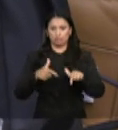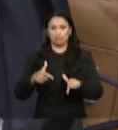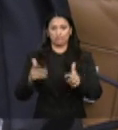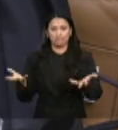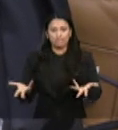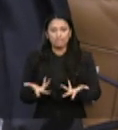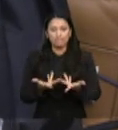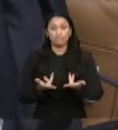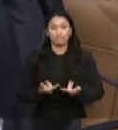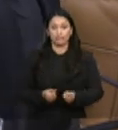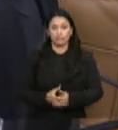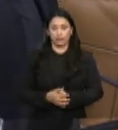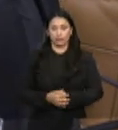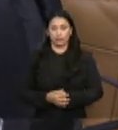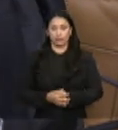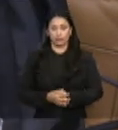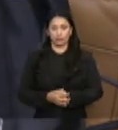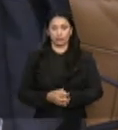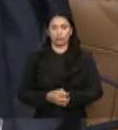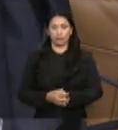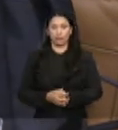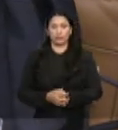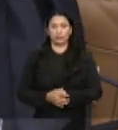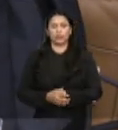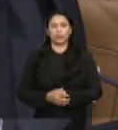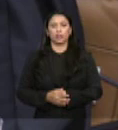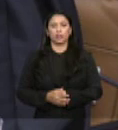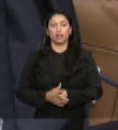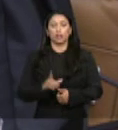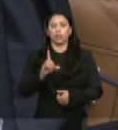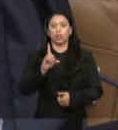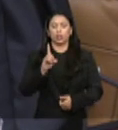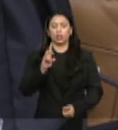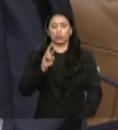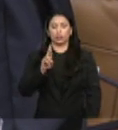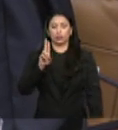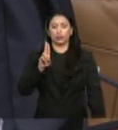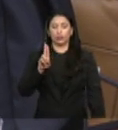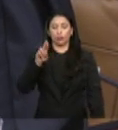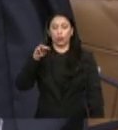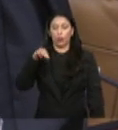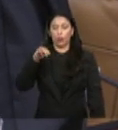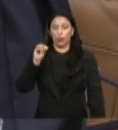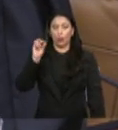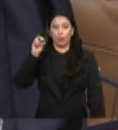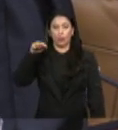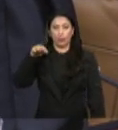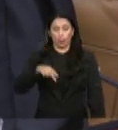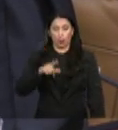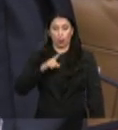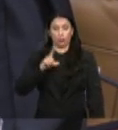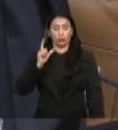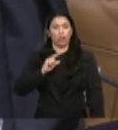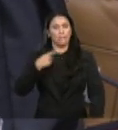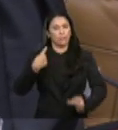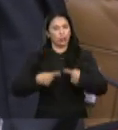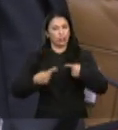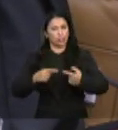na idade madura nesta ordem drummondiana ao escrever sua teoria política